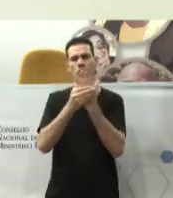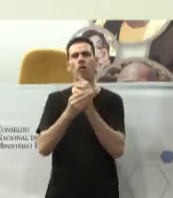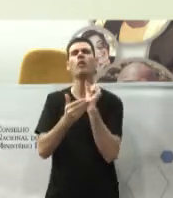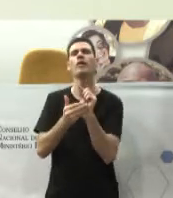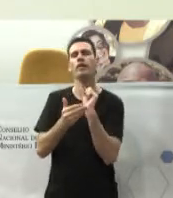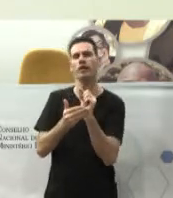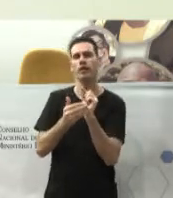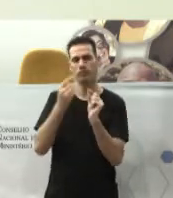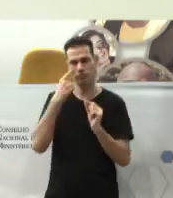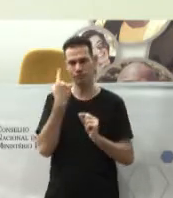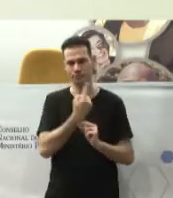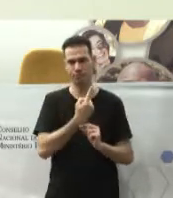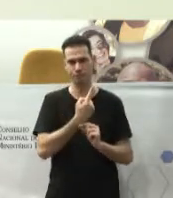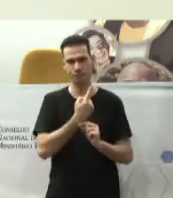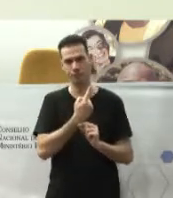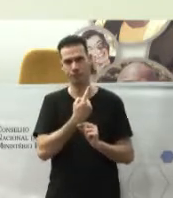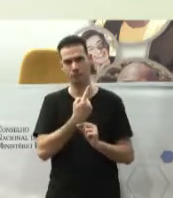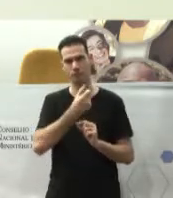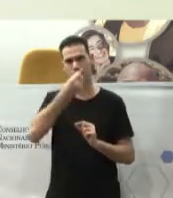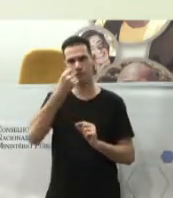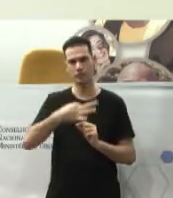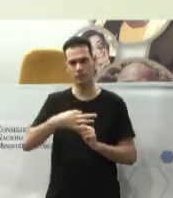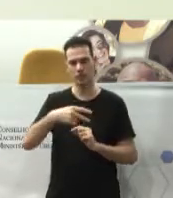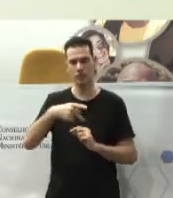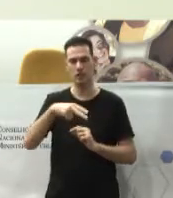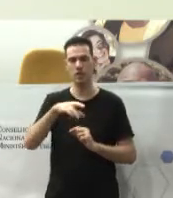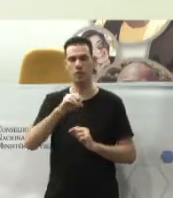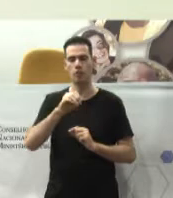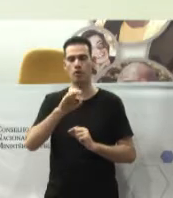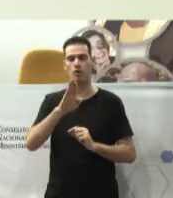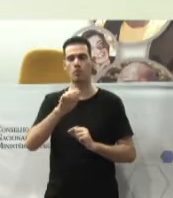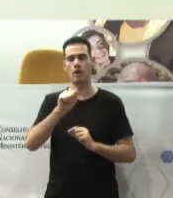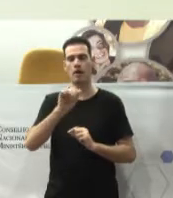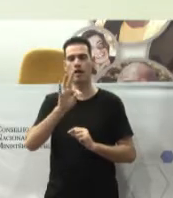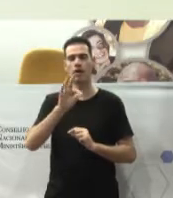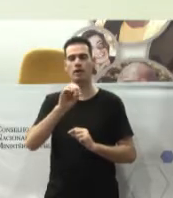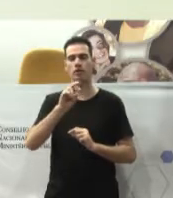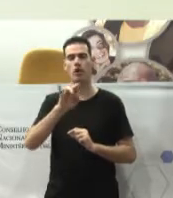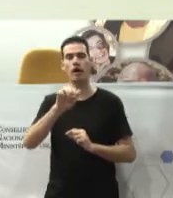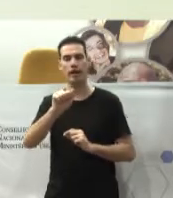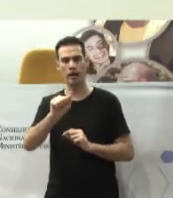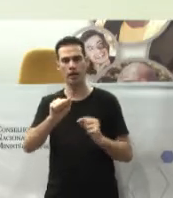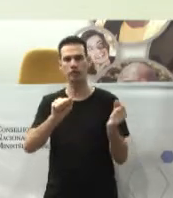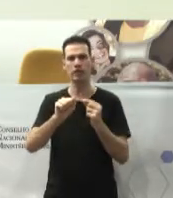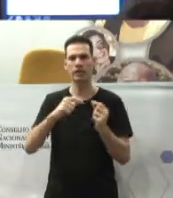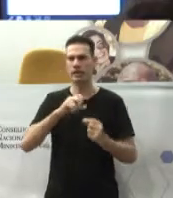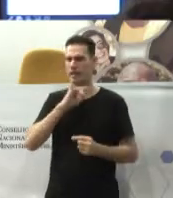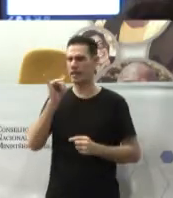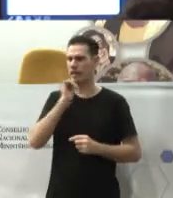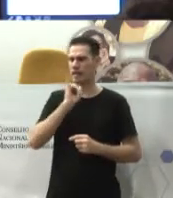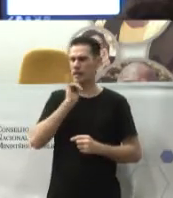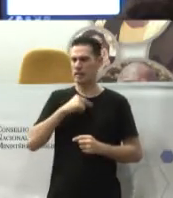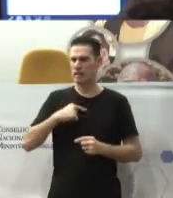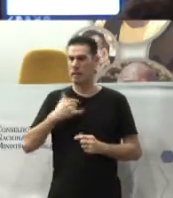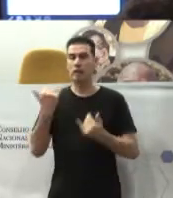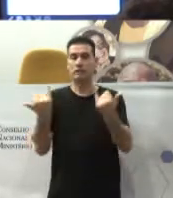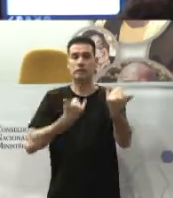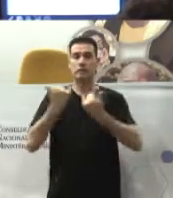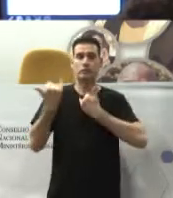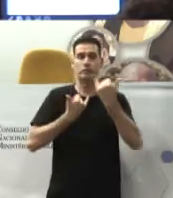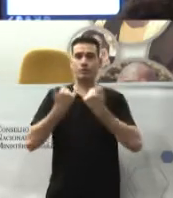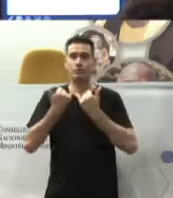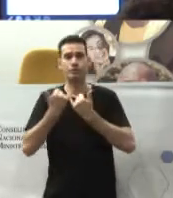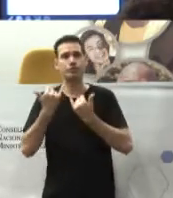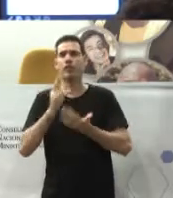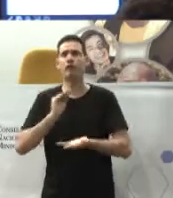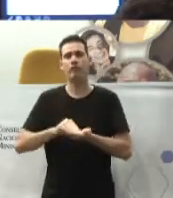processual, inclusive probatória. Não há como eu fazer um processo estrutural sem as informações.